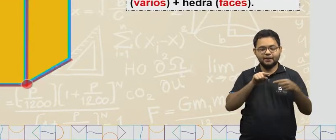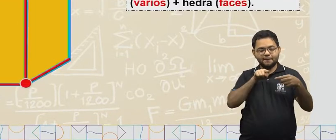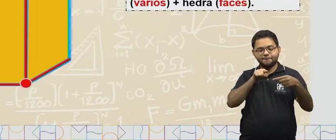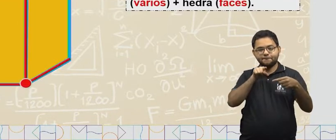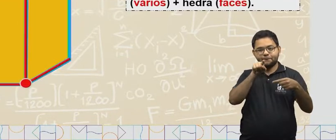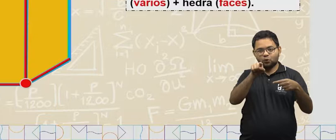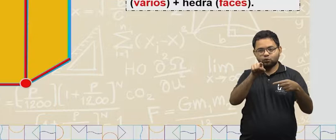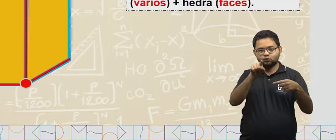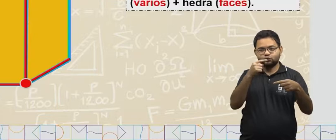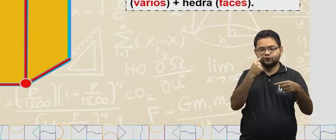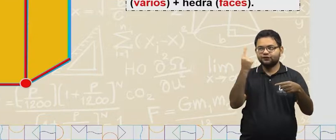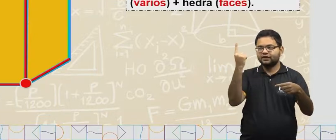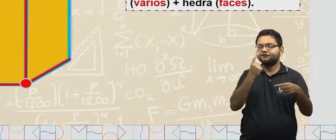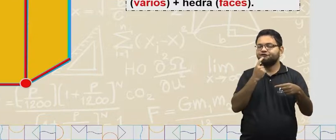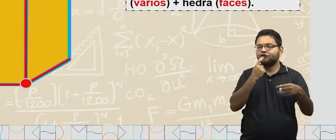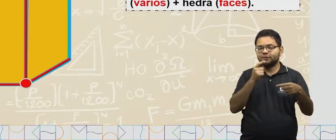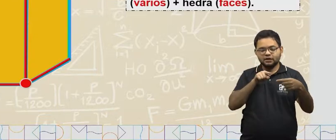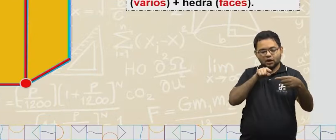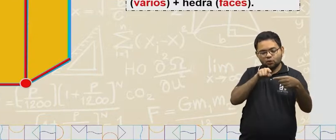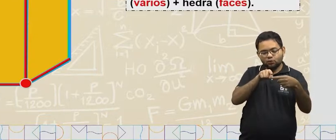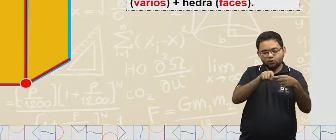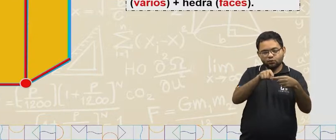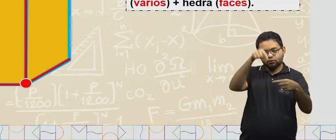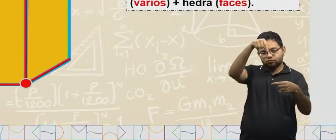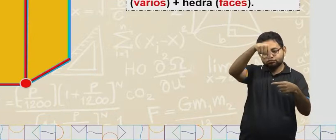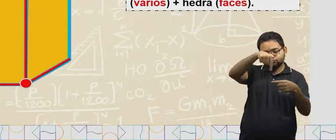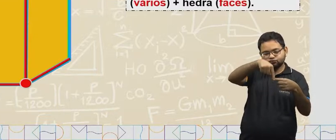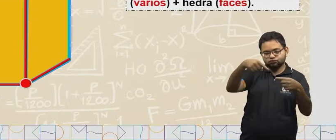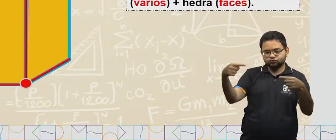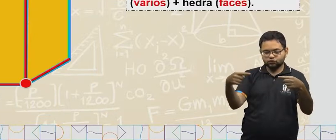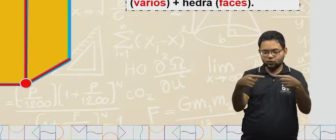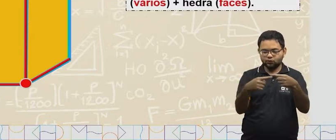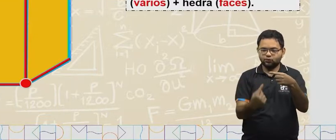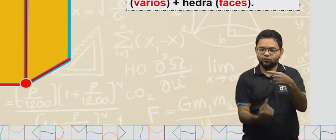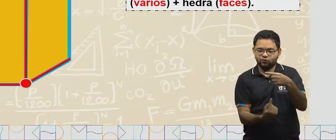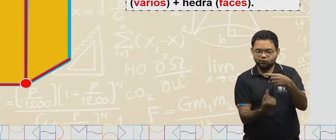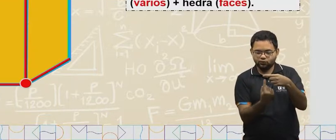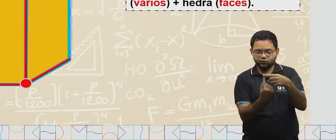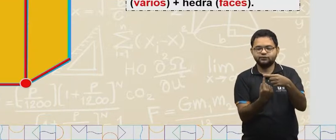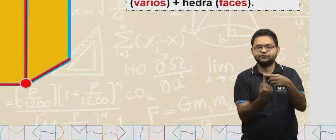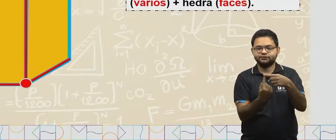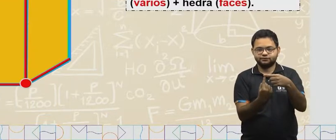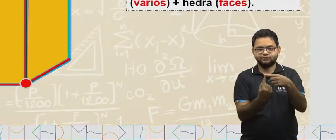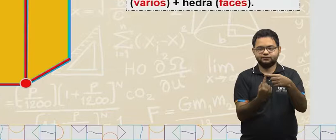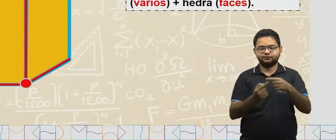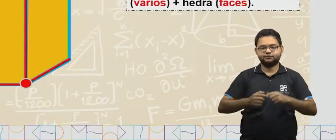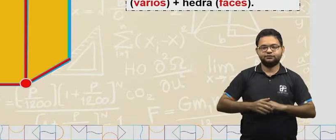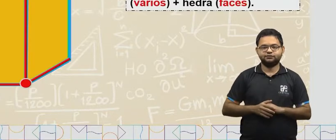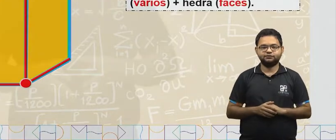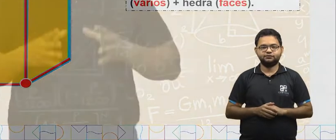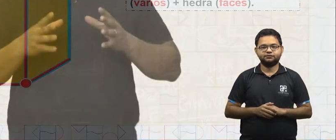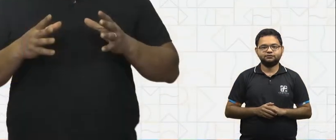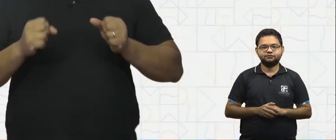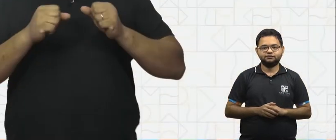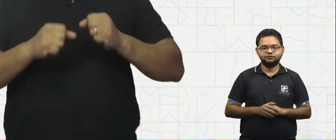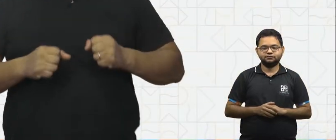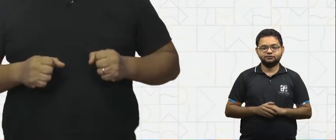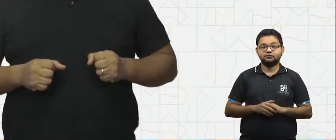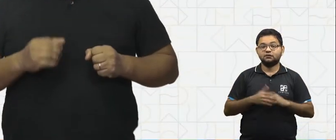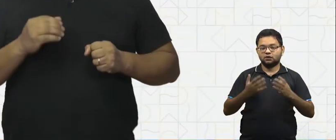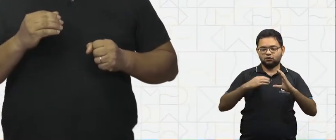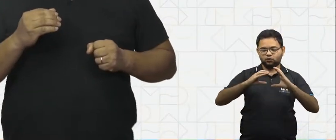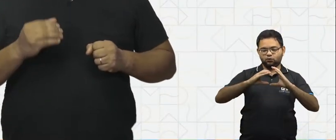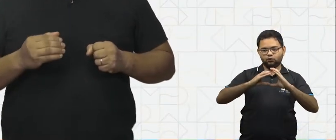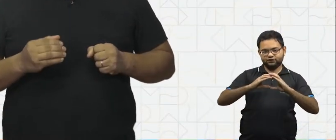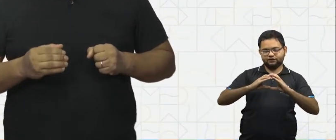são pontos resultantes do encontro de 3 ou mais arestas. A